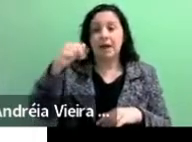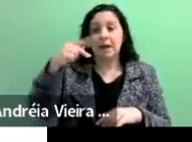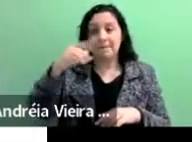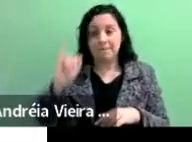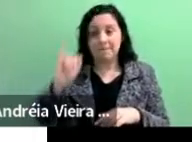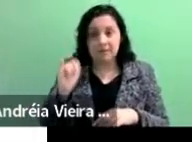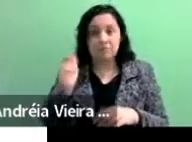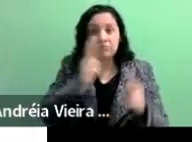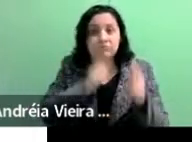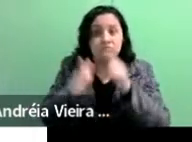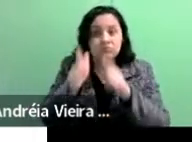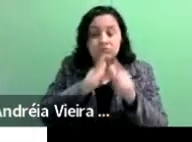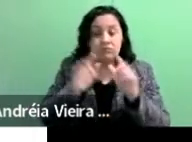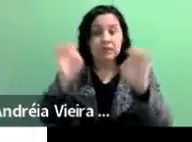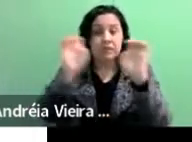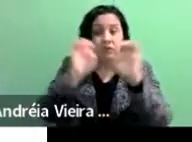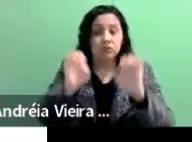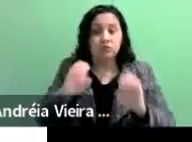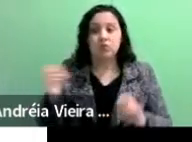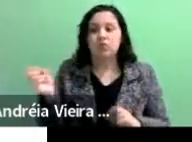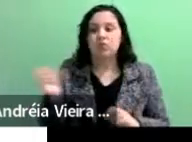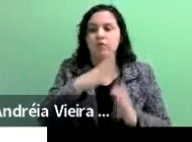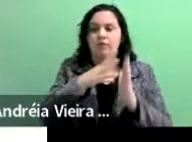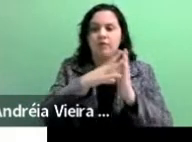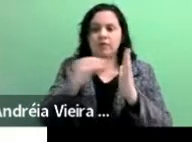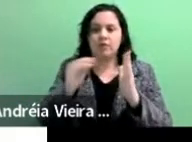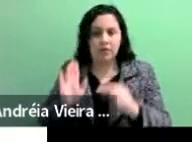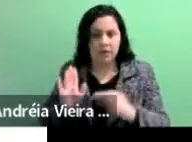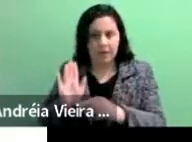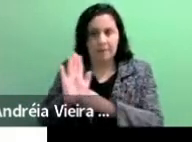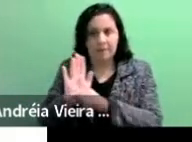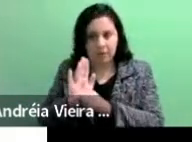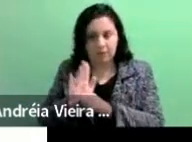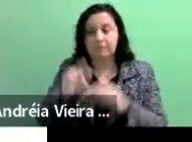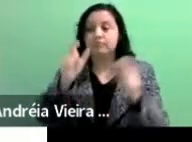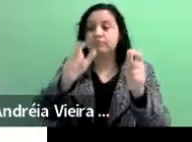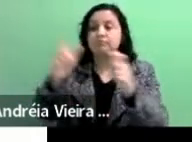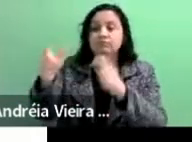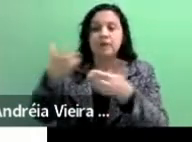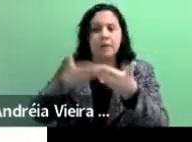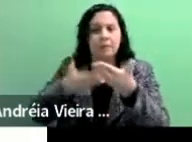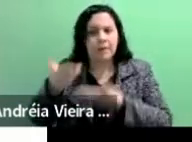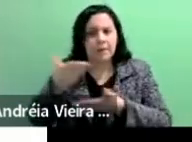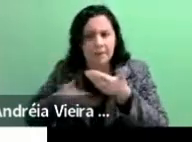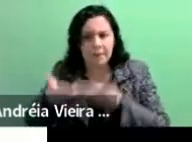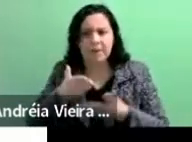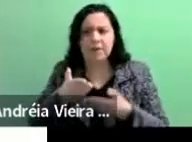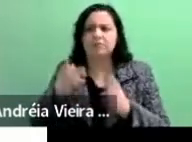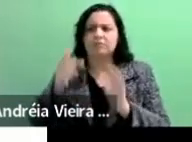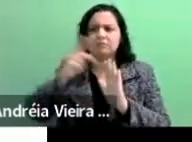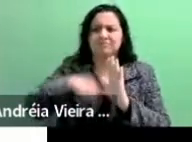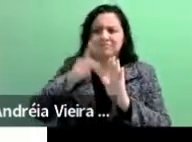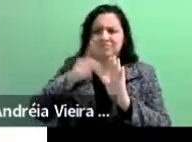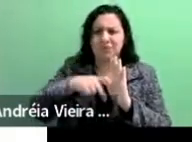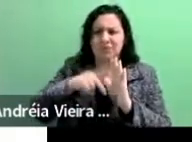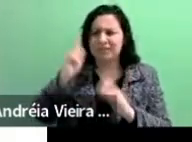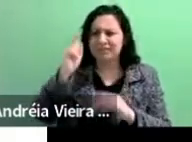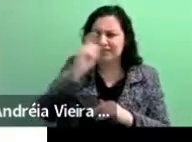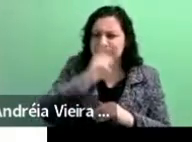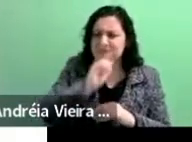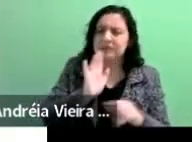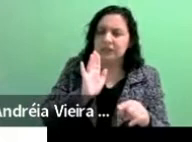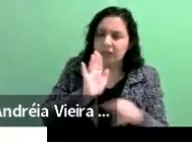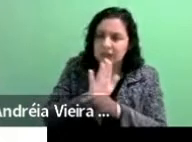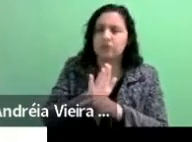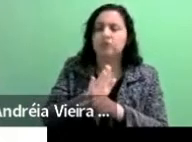novos modelos de apoio, de interação com as nossas unidades, de apoio a desenvolvimento de projetos mais complexos e também de apoio